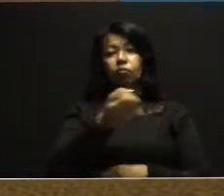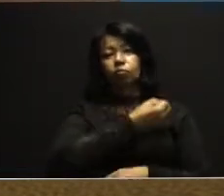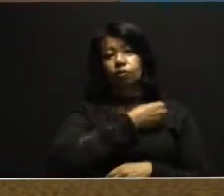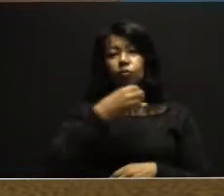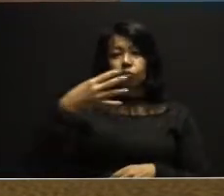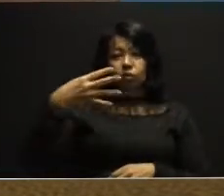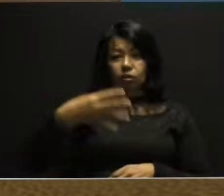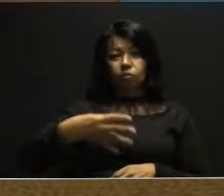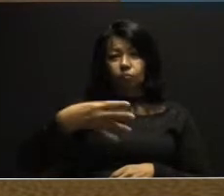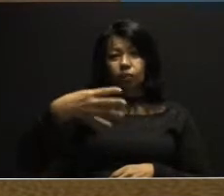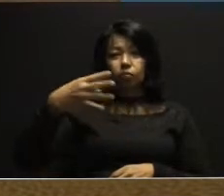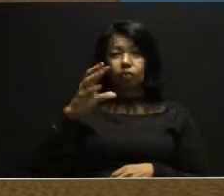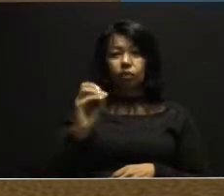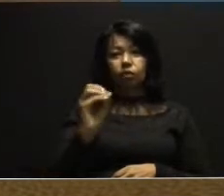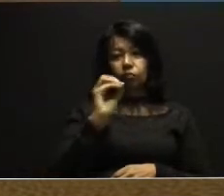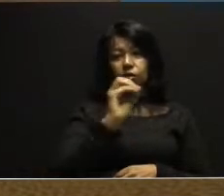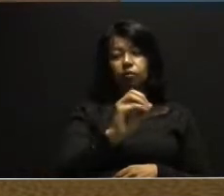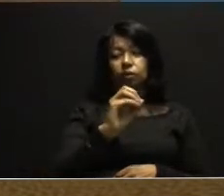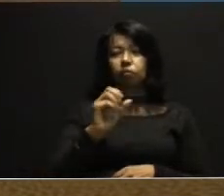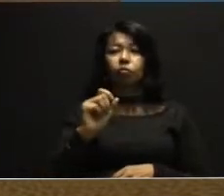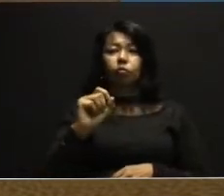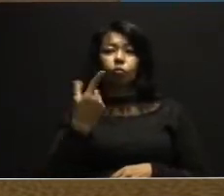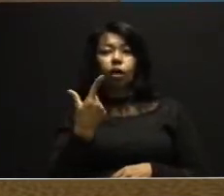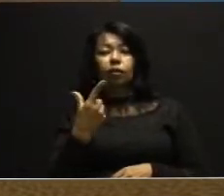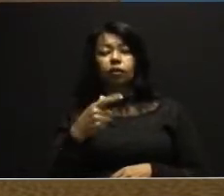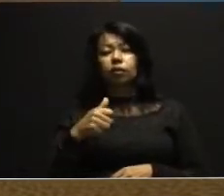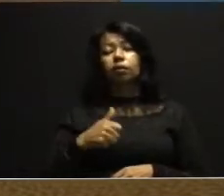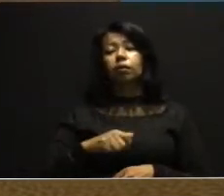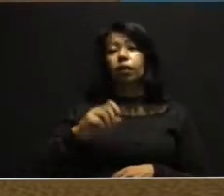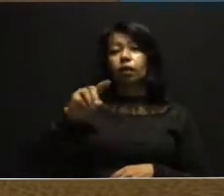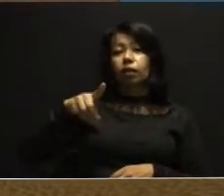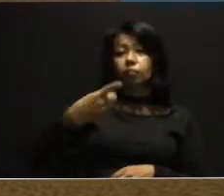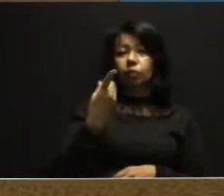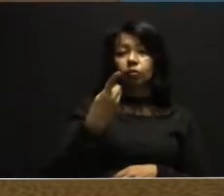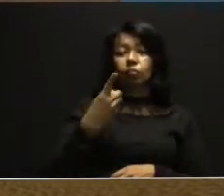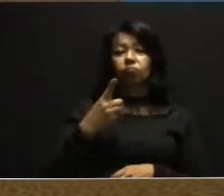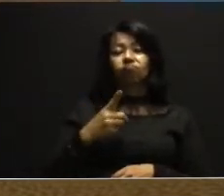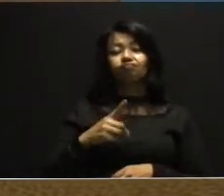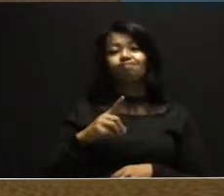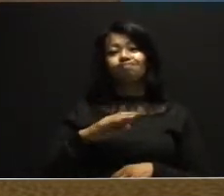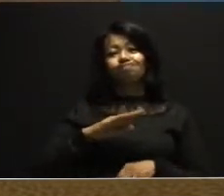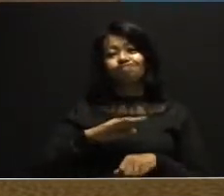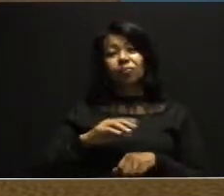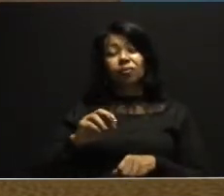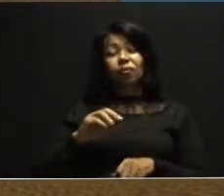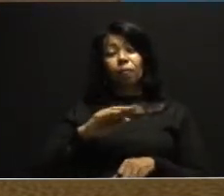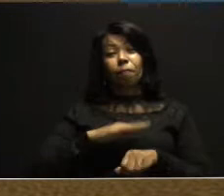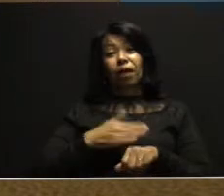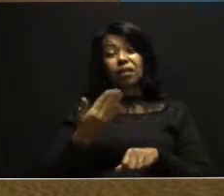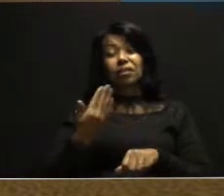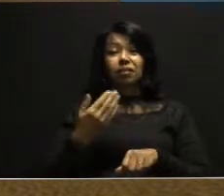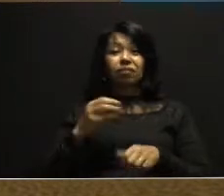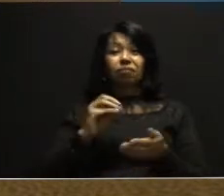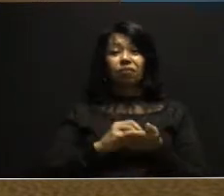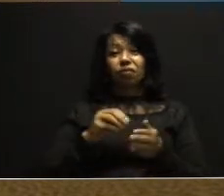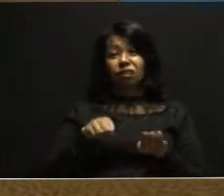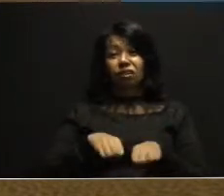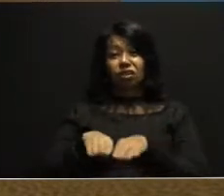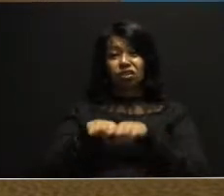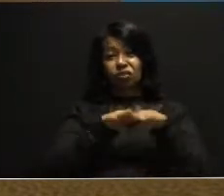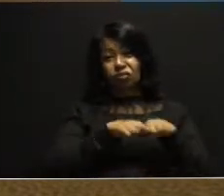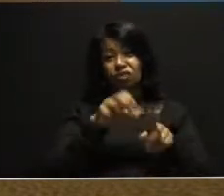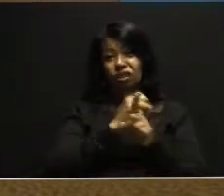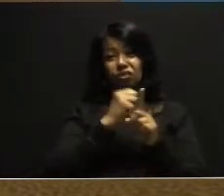4.400. Quase entre as 1.000 com a maior desigualdade social no Brasil, entre os